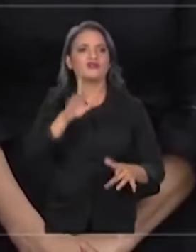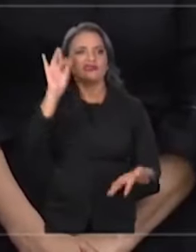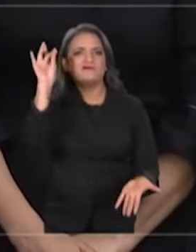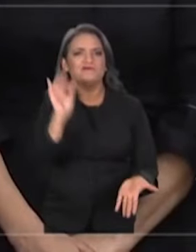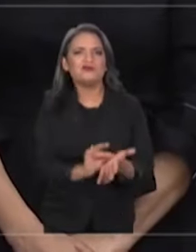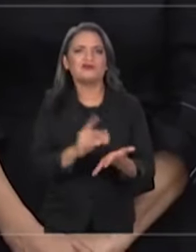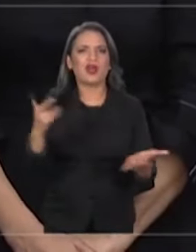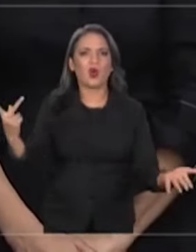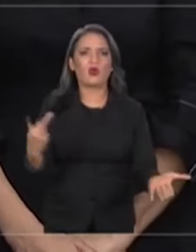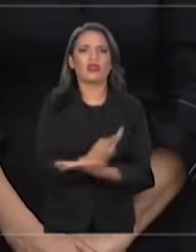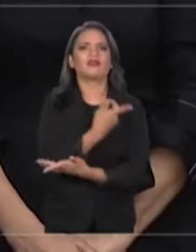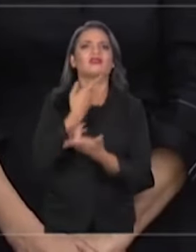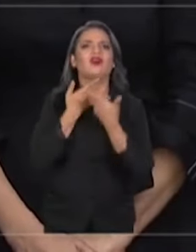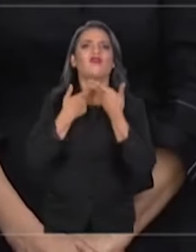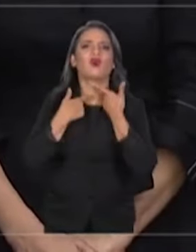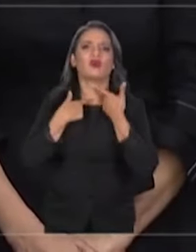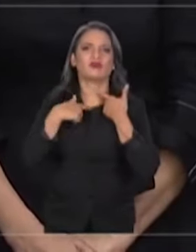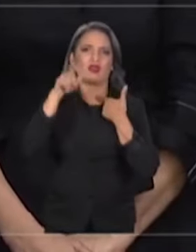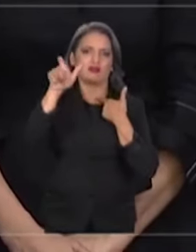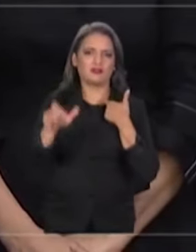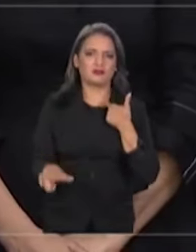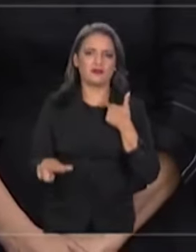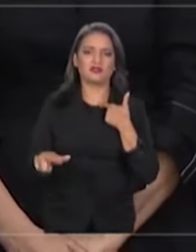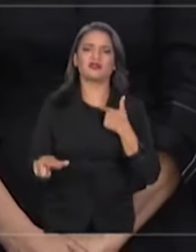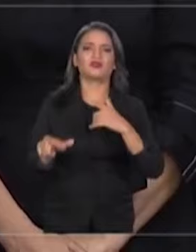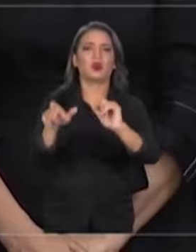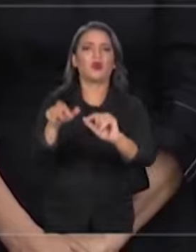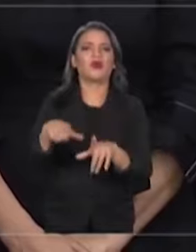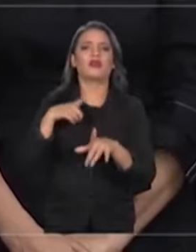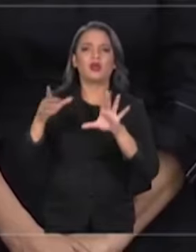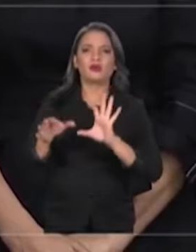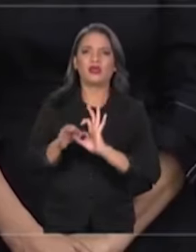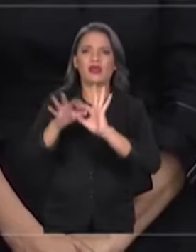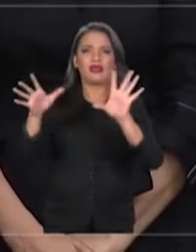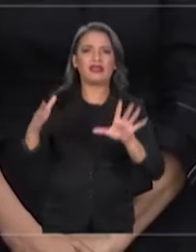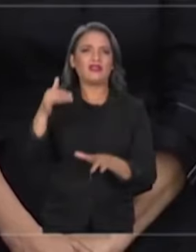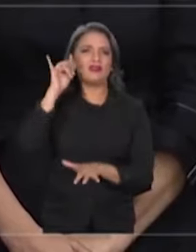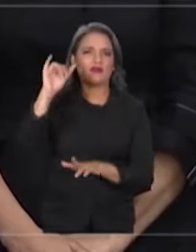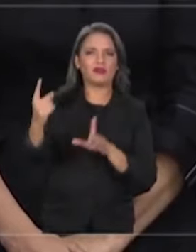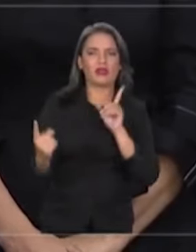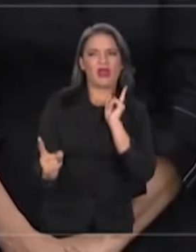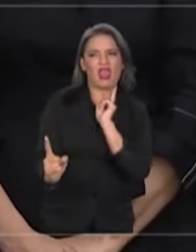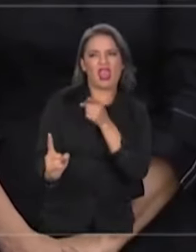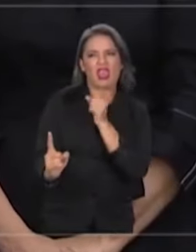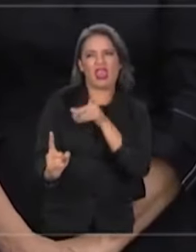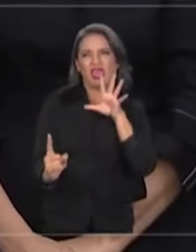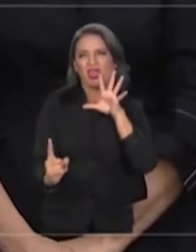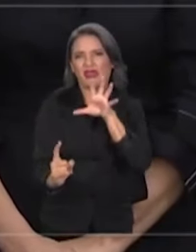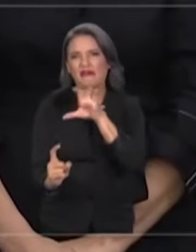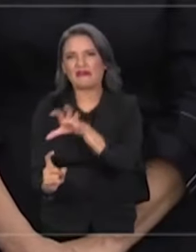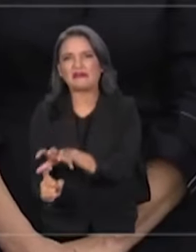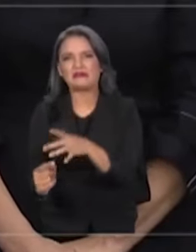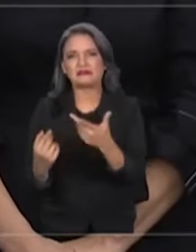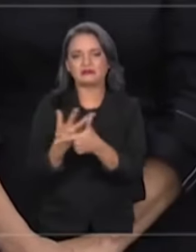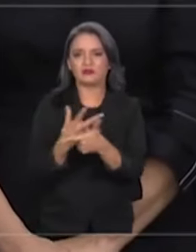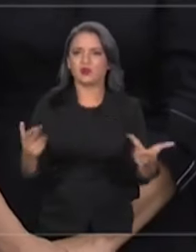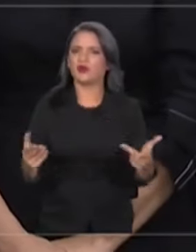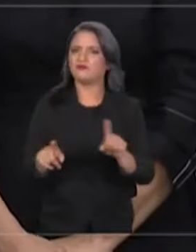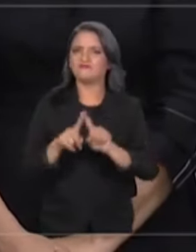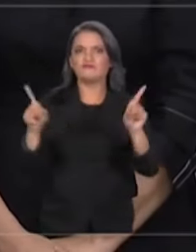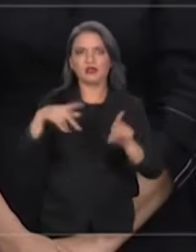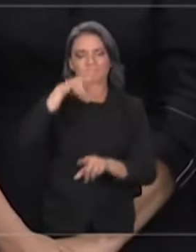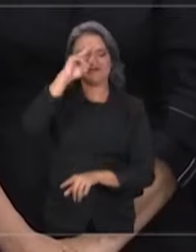eleitor, que seja livre de coação física, livre de coação moral e que seja também livre